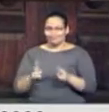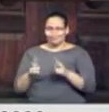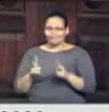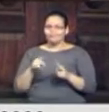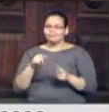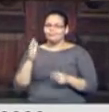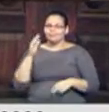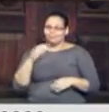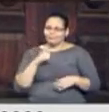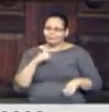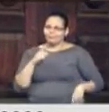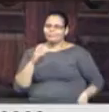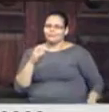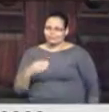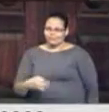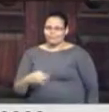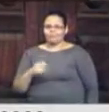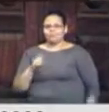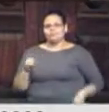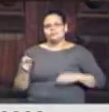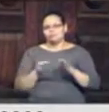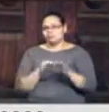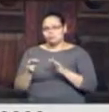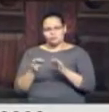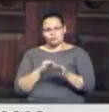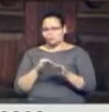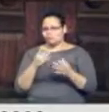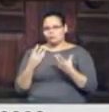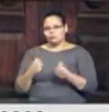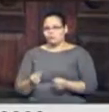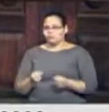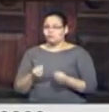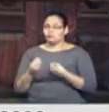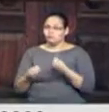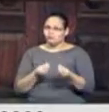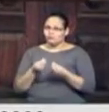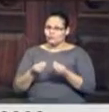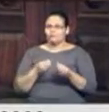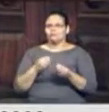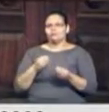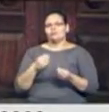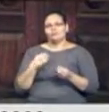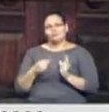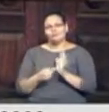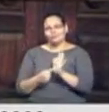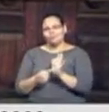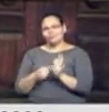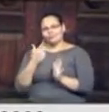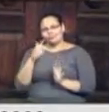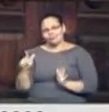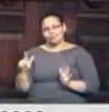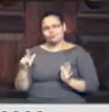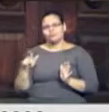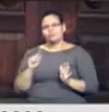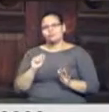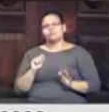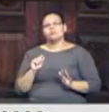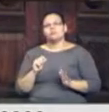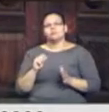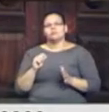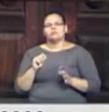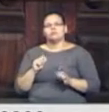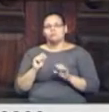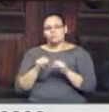esse projeto não será aprovado da forma como ele foi apresentado. Também o outro, que quebra